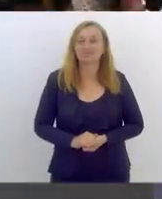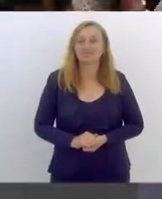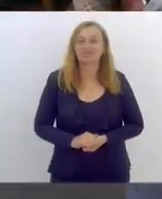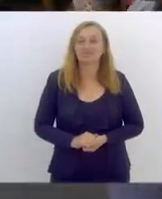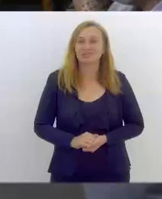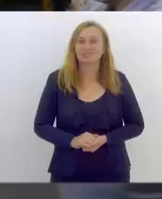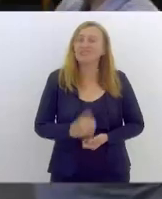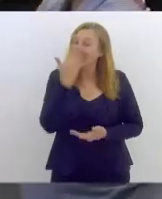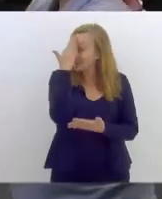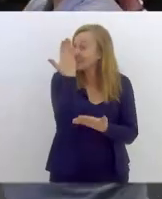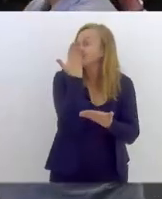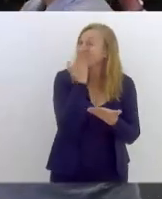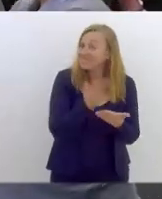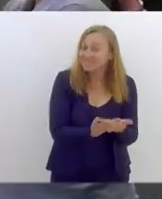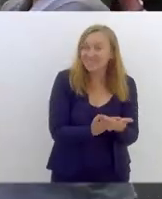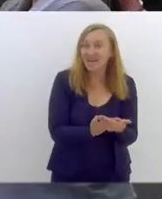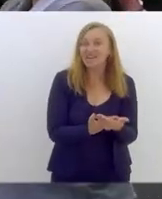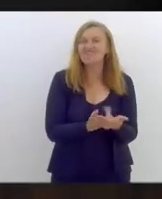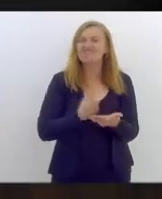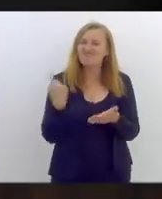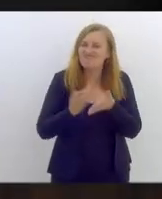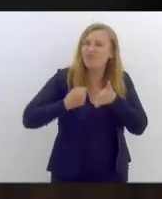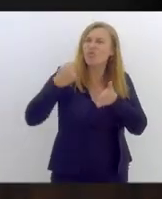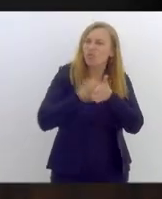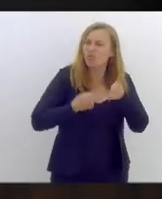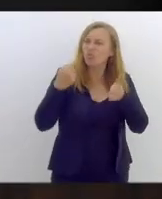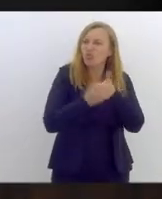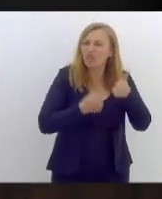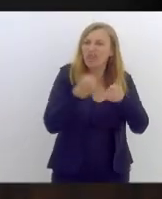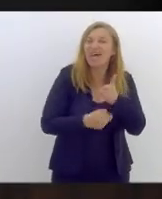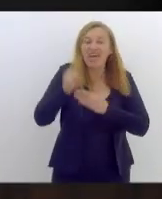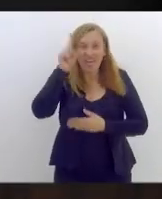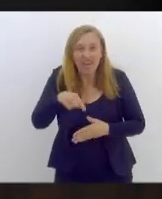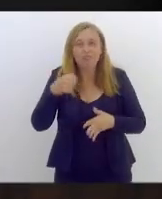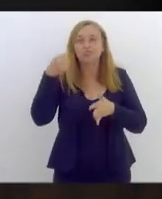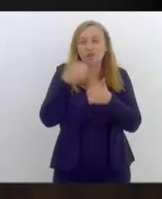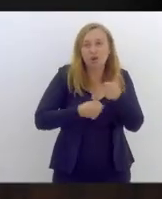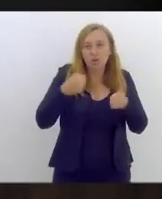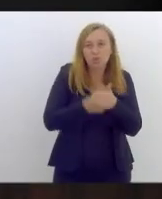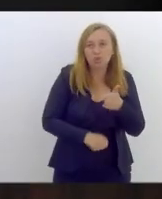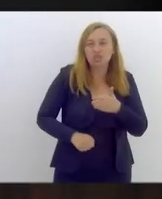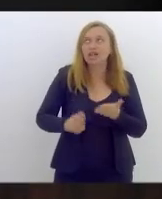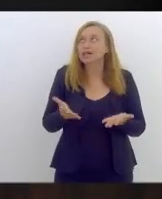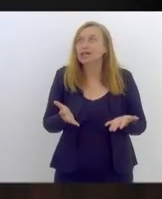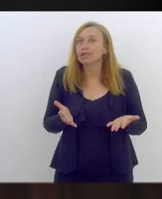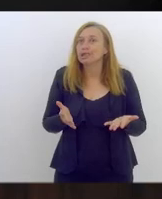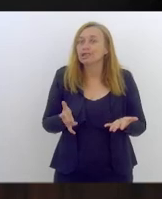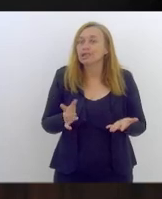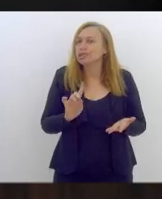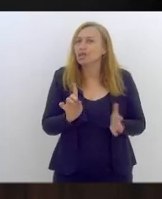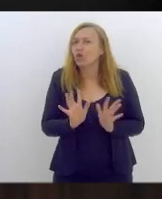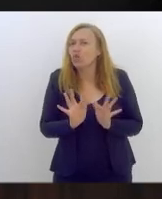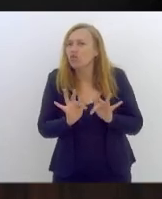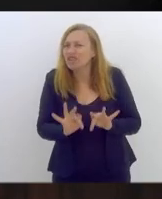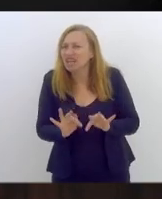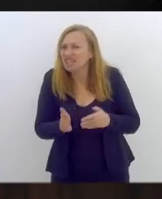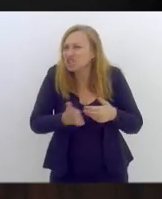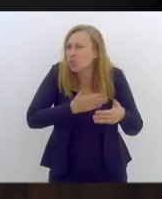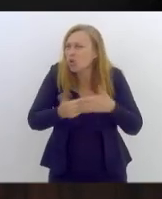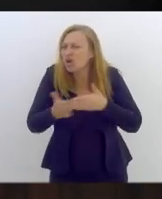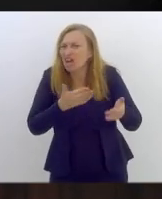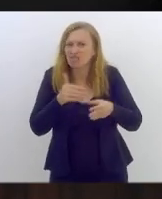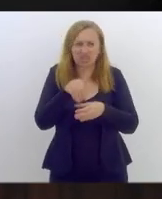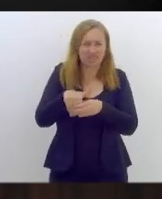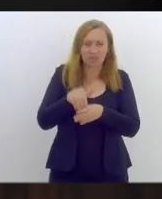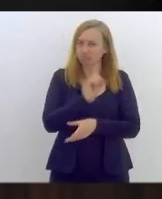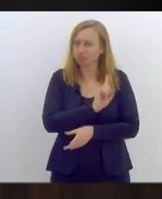que acreditaram que a nossa luta é uma luta que não termina em qualquer